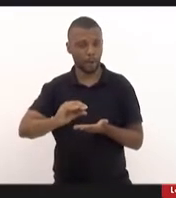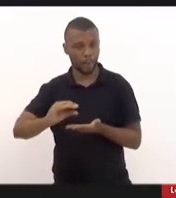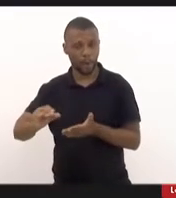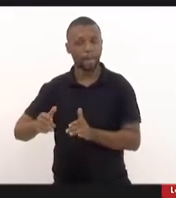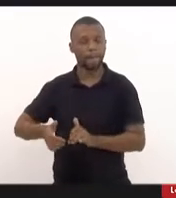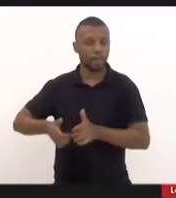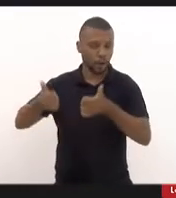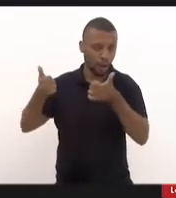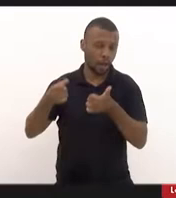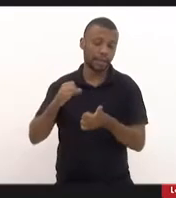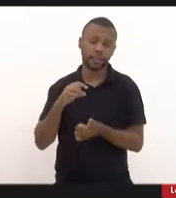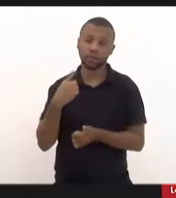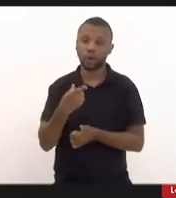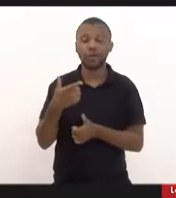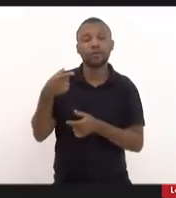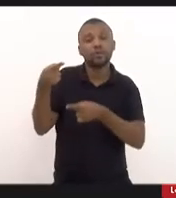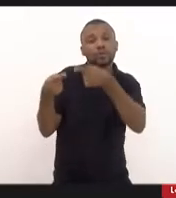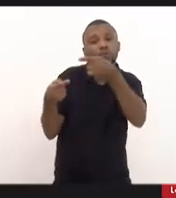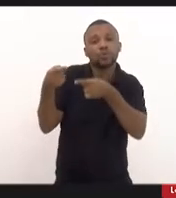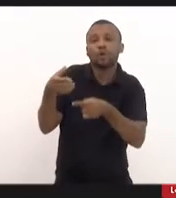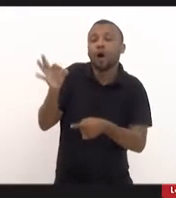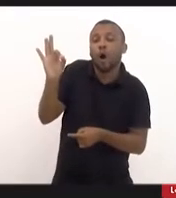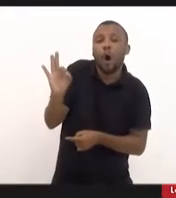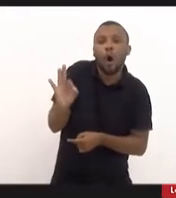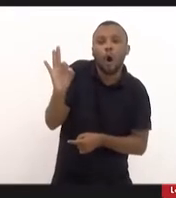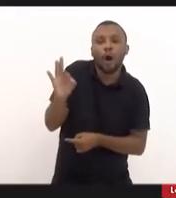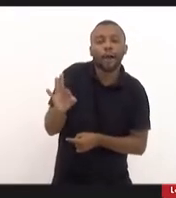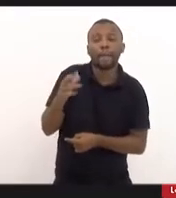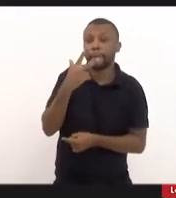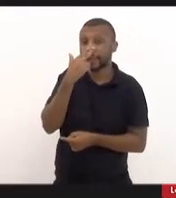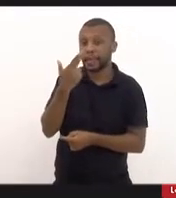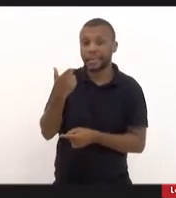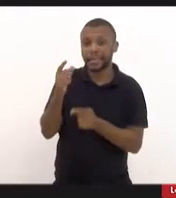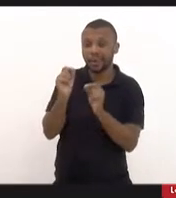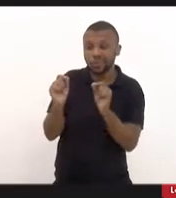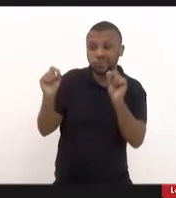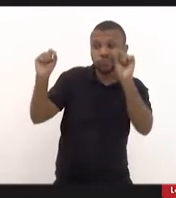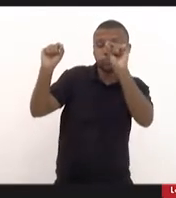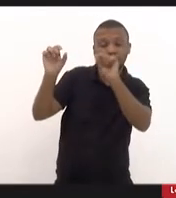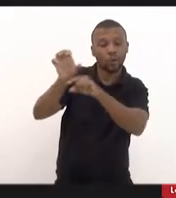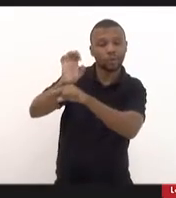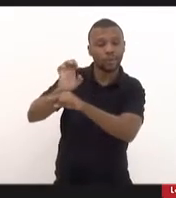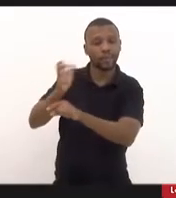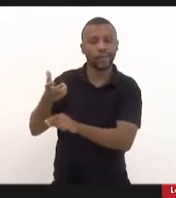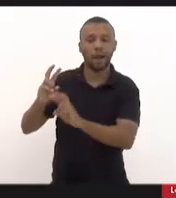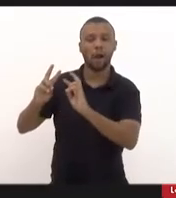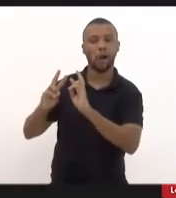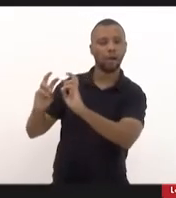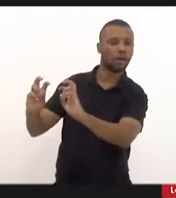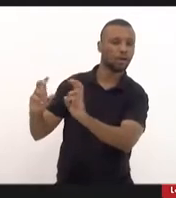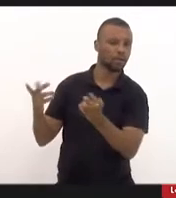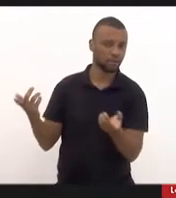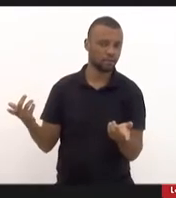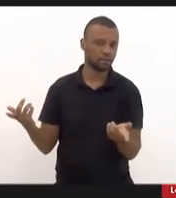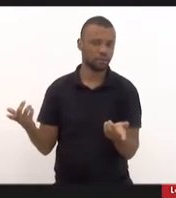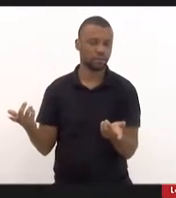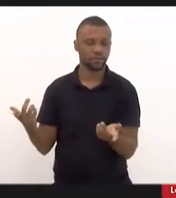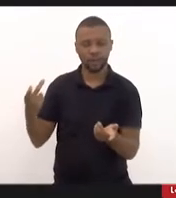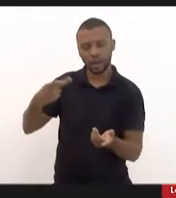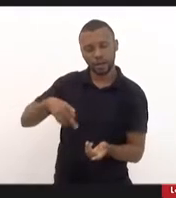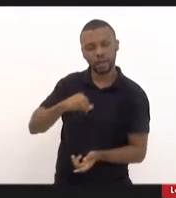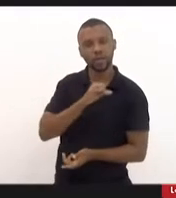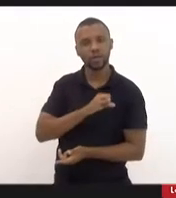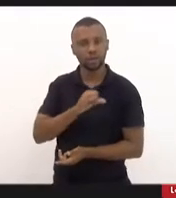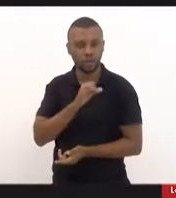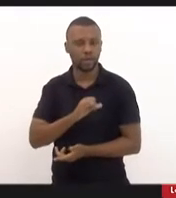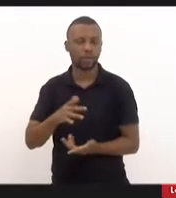discutir o Jorge, querem tirar o Jorge da gente, né? Mas não tem cabimento. Maricá tem 15 mil, né, de receita corrente líquida per capita,